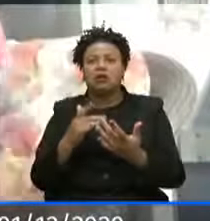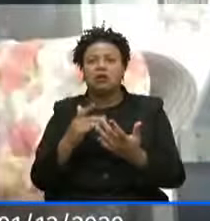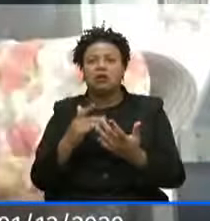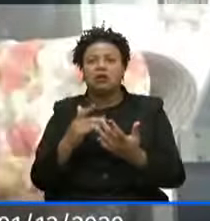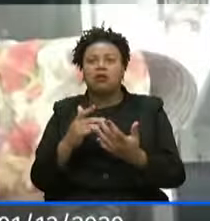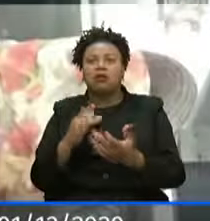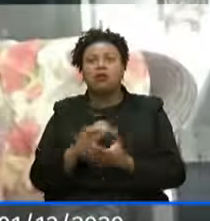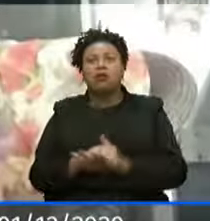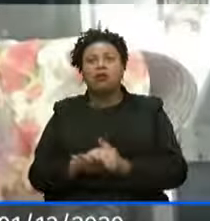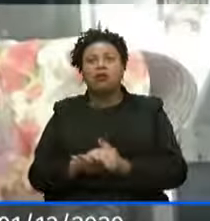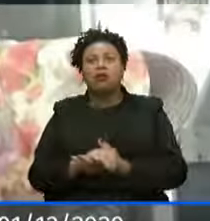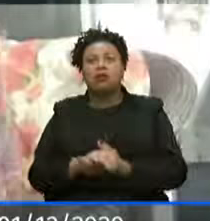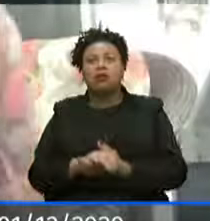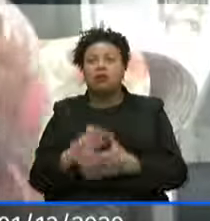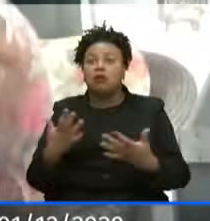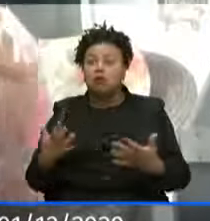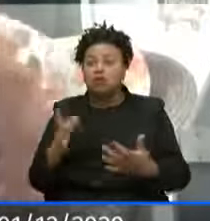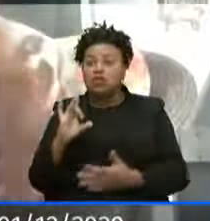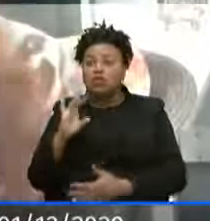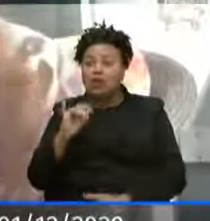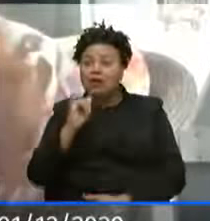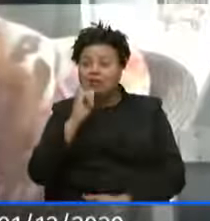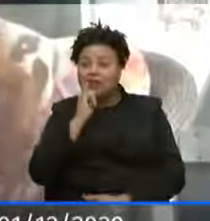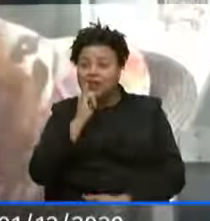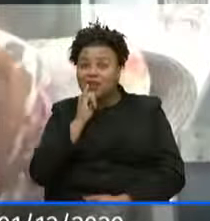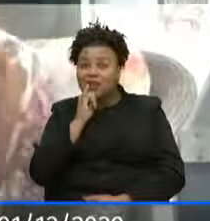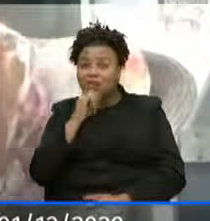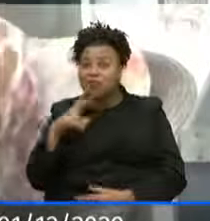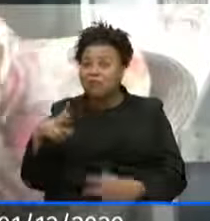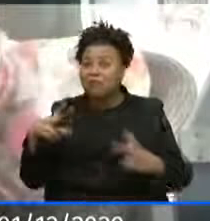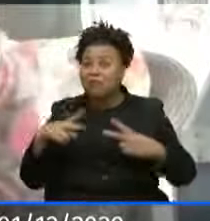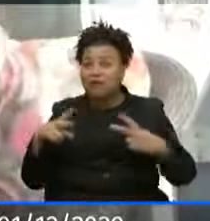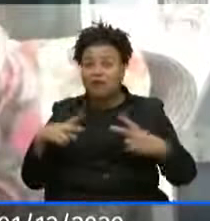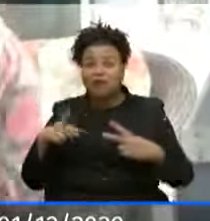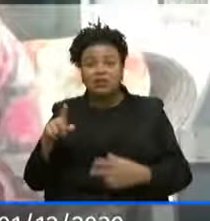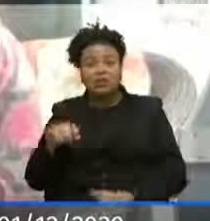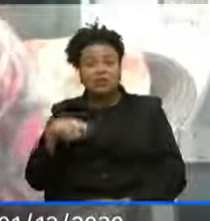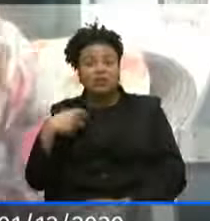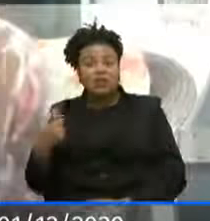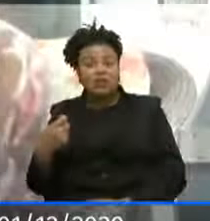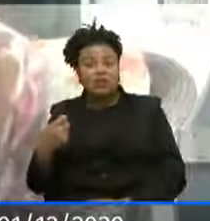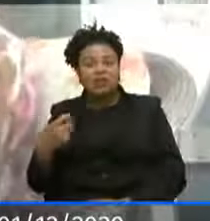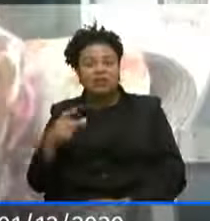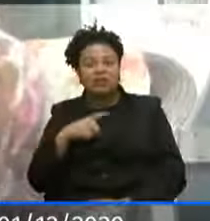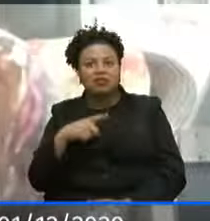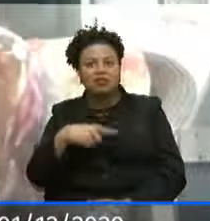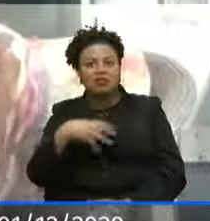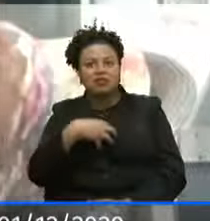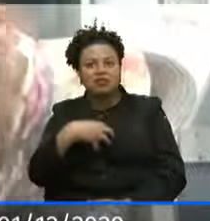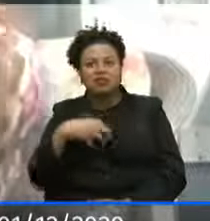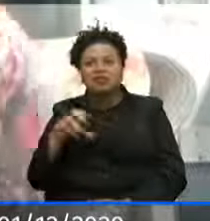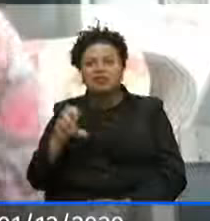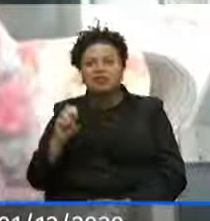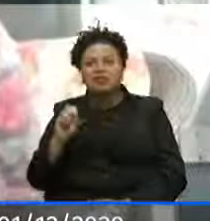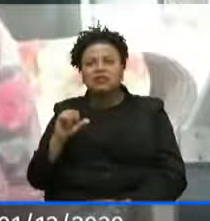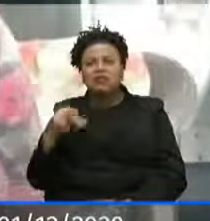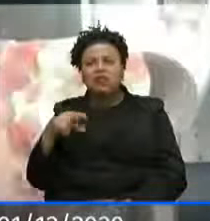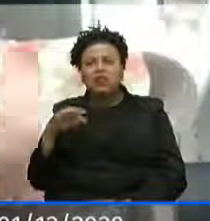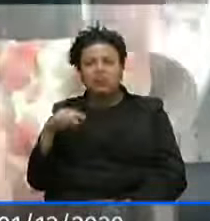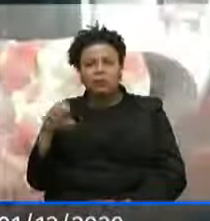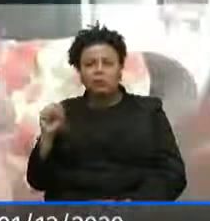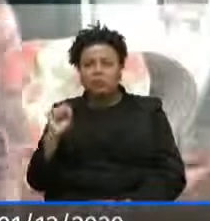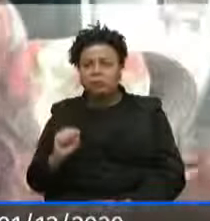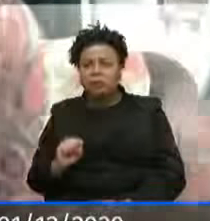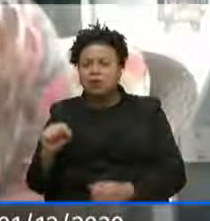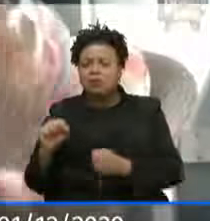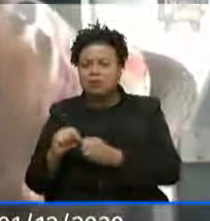sobre a questão. E aí é só teste privado, é só quem tiver com sintomas. Claro, eu posso fazer, mas